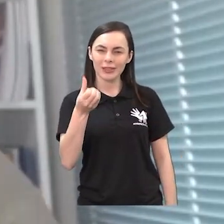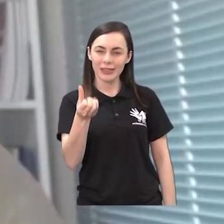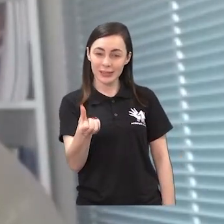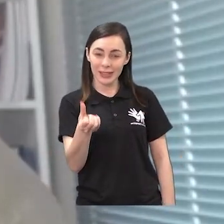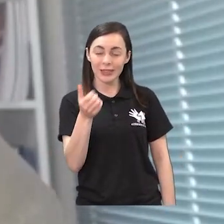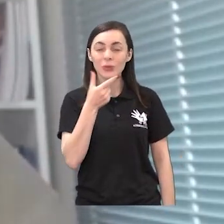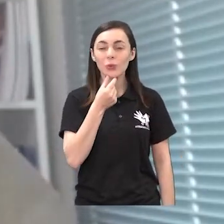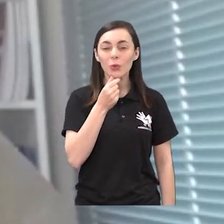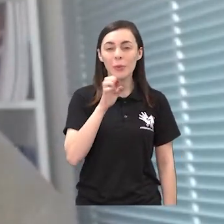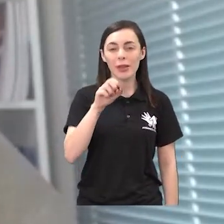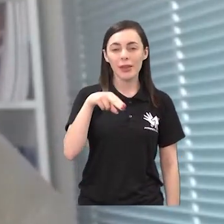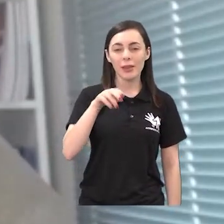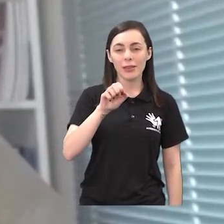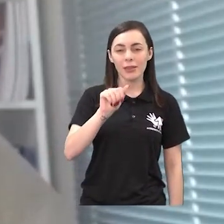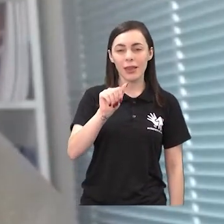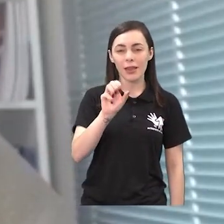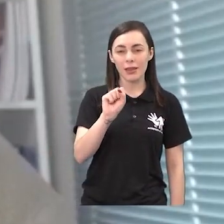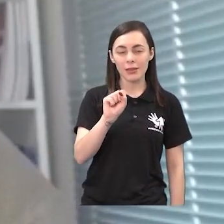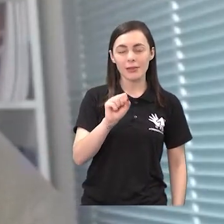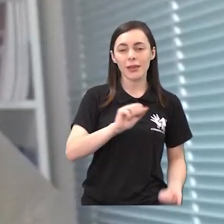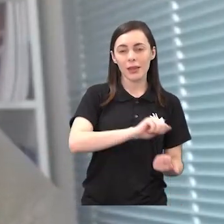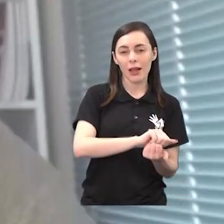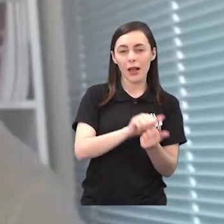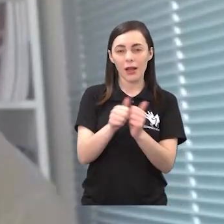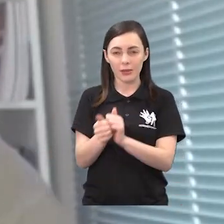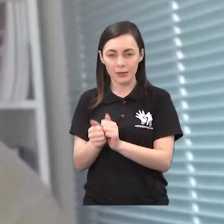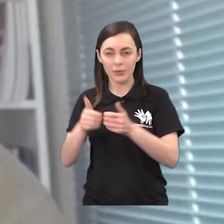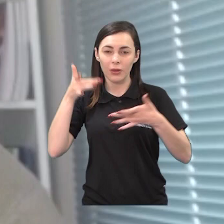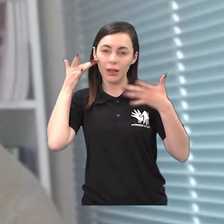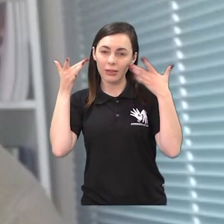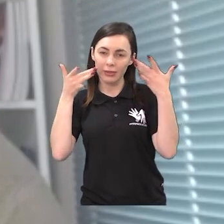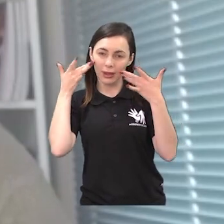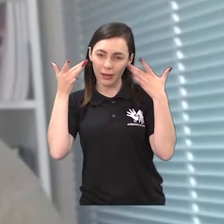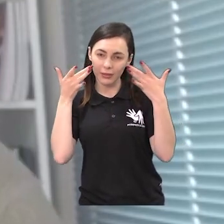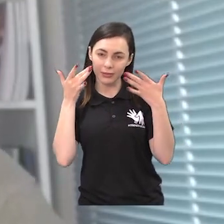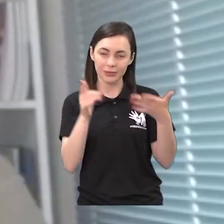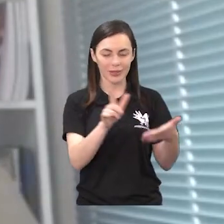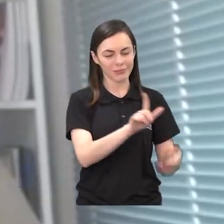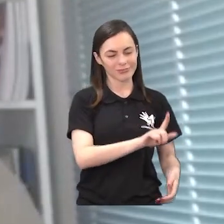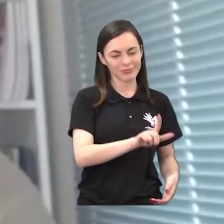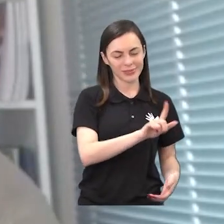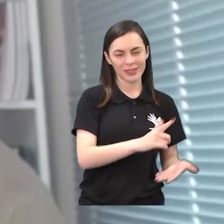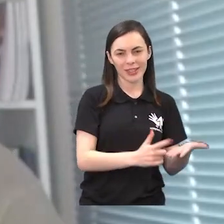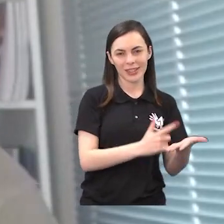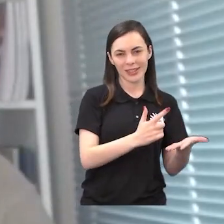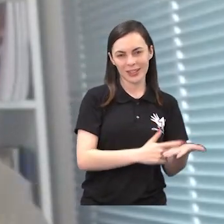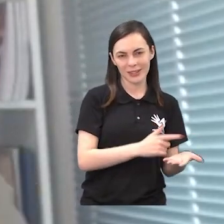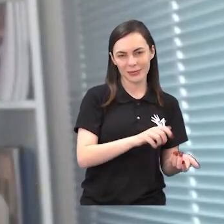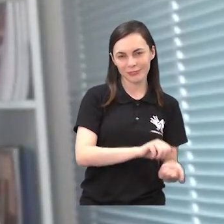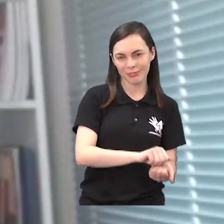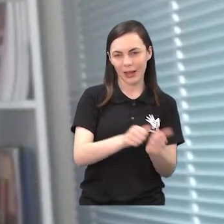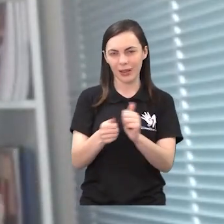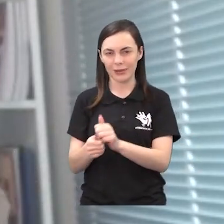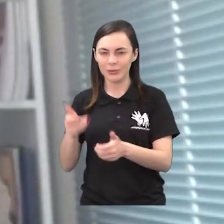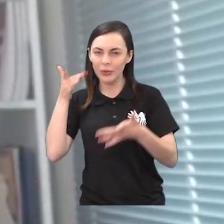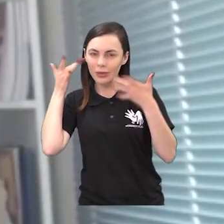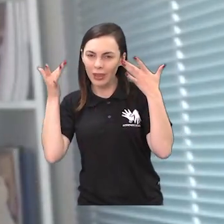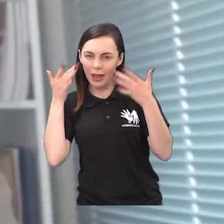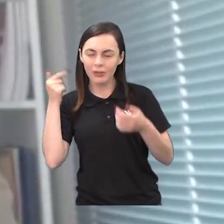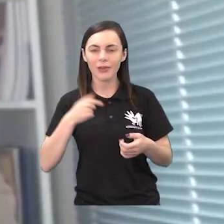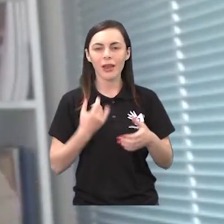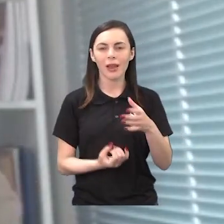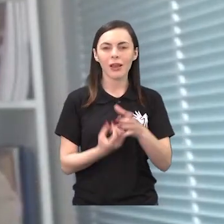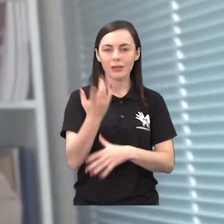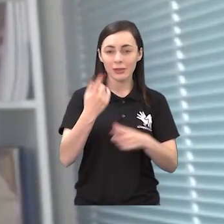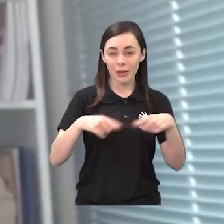1986, o Enéas fez uma adaptação teatral deste livro. E eu fiz a trilha sonora do livro, que